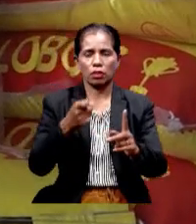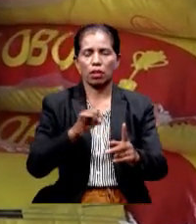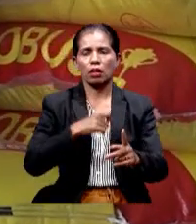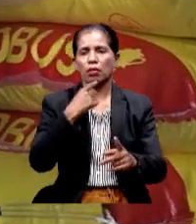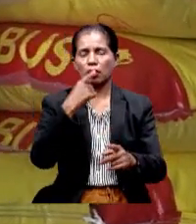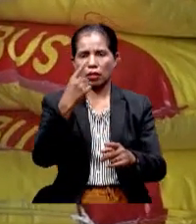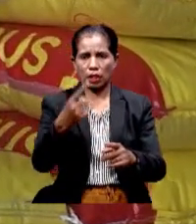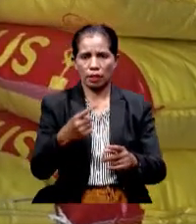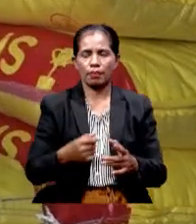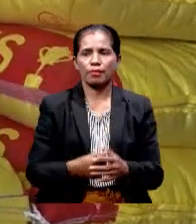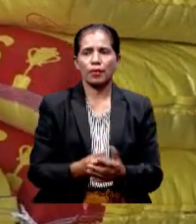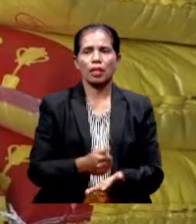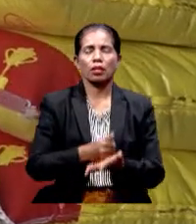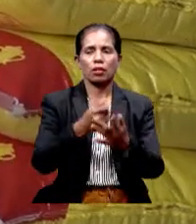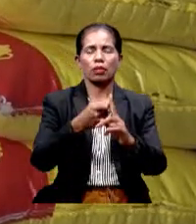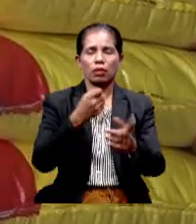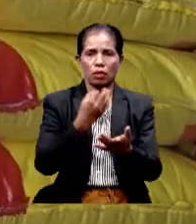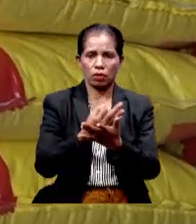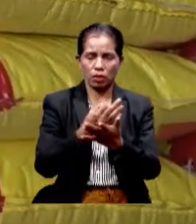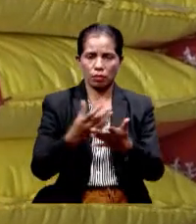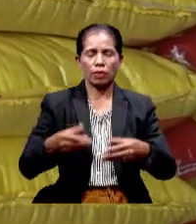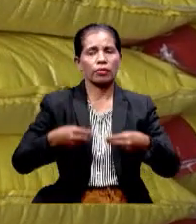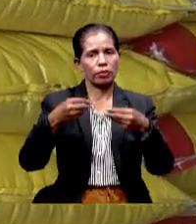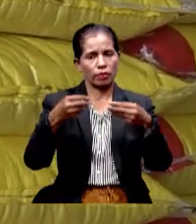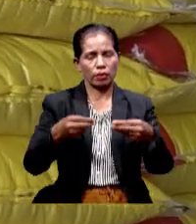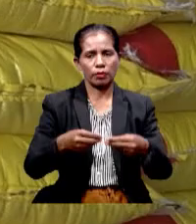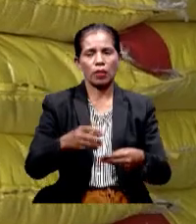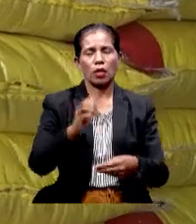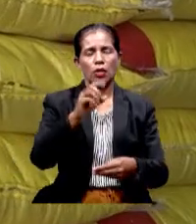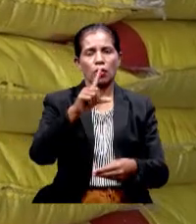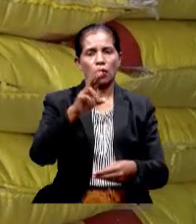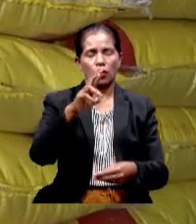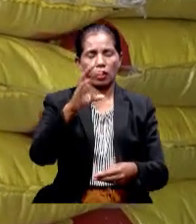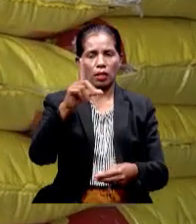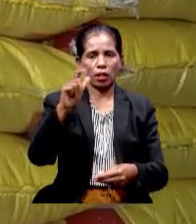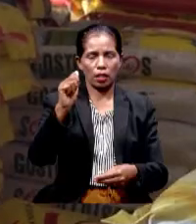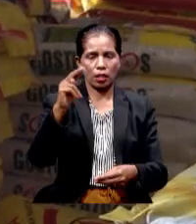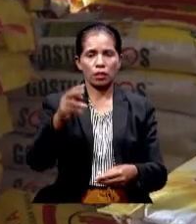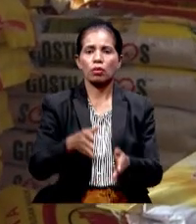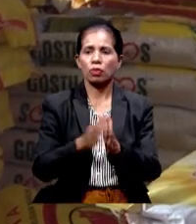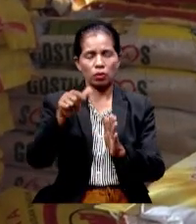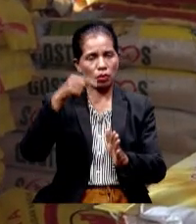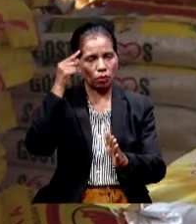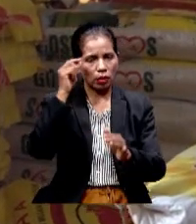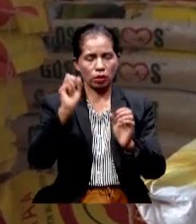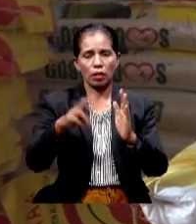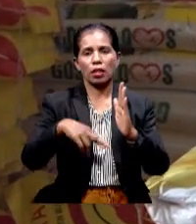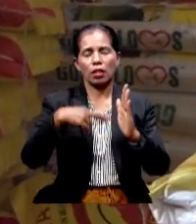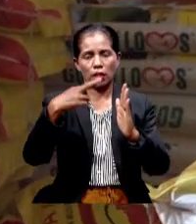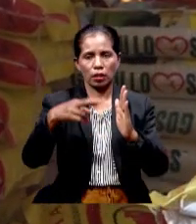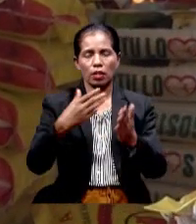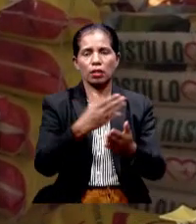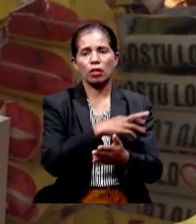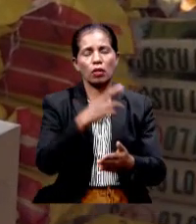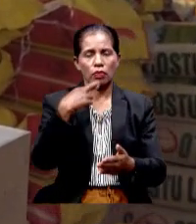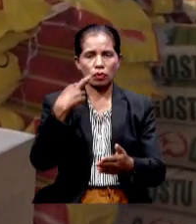kata diang ajuda hos subsidi. Orlando Guterres, cujo governo atu controla, não regulariza preço